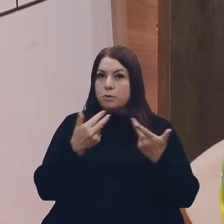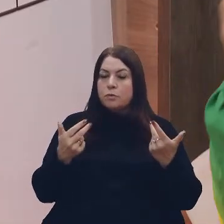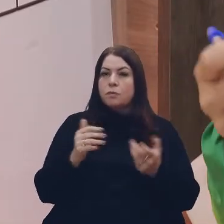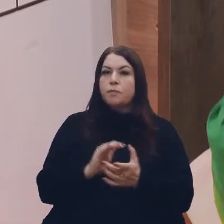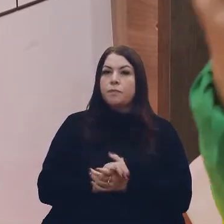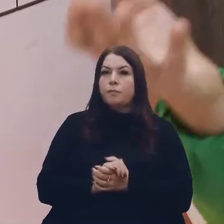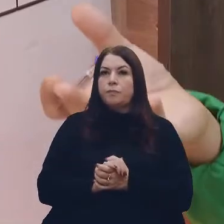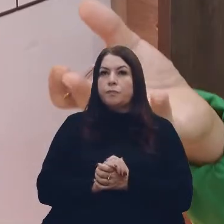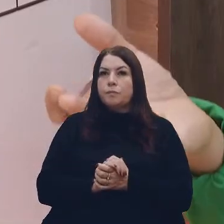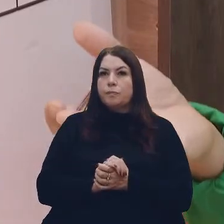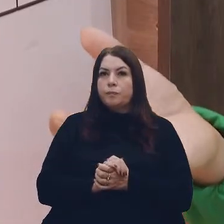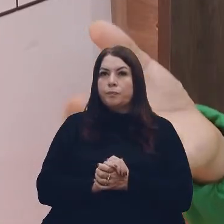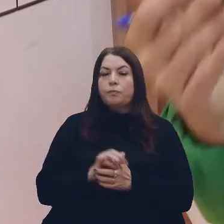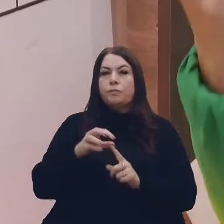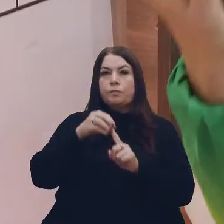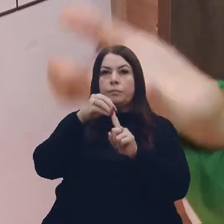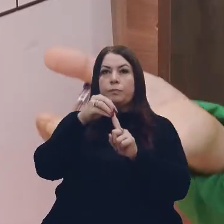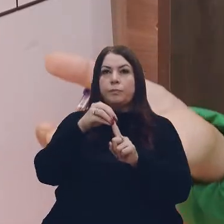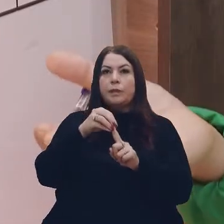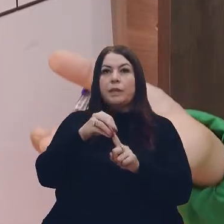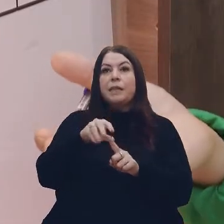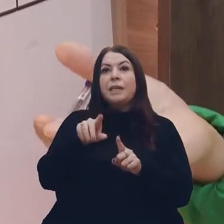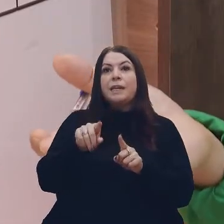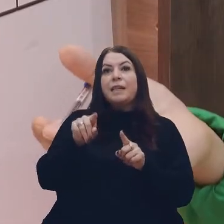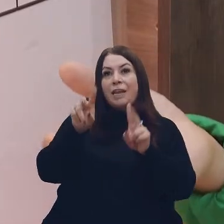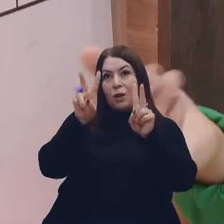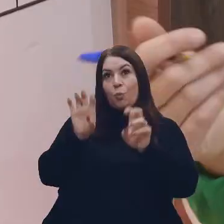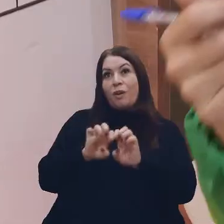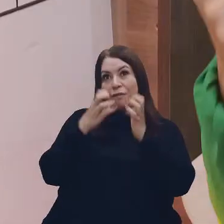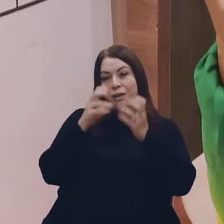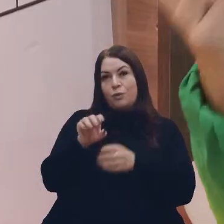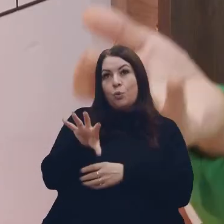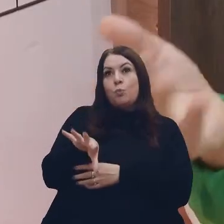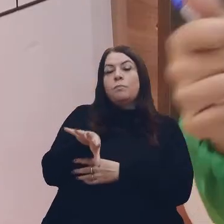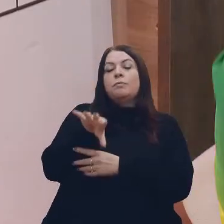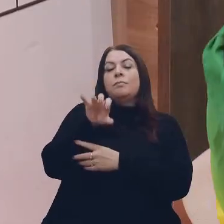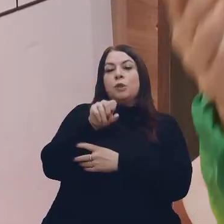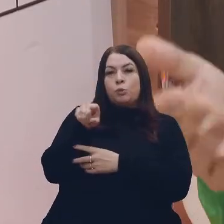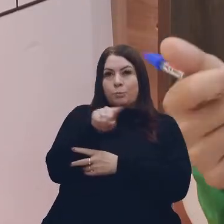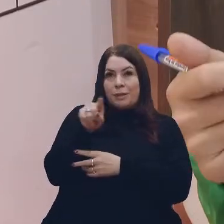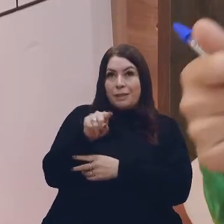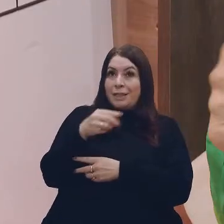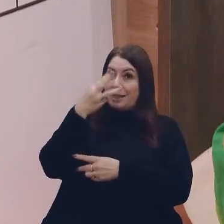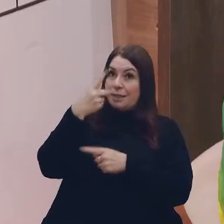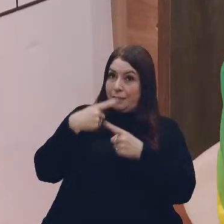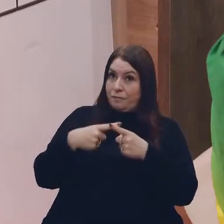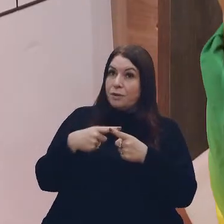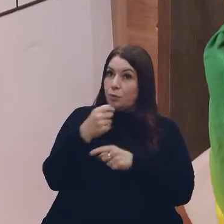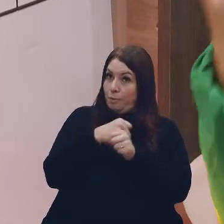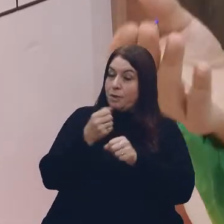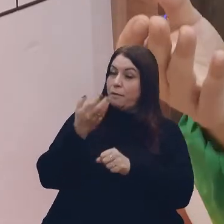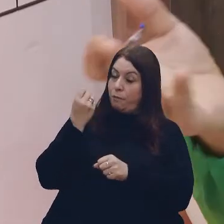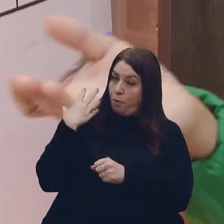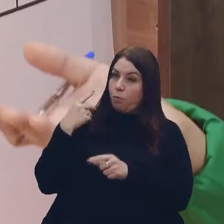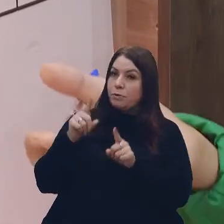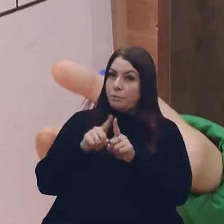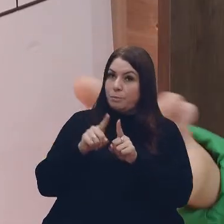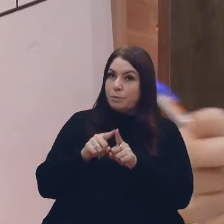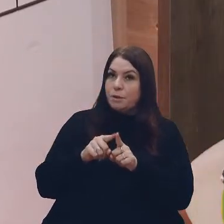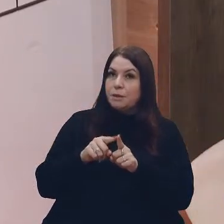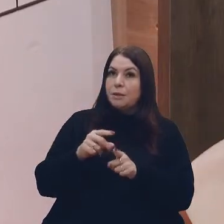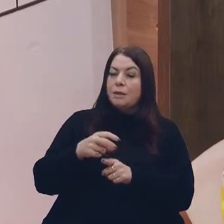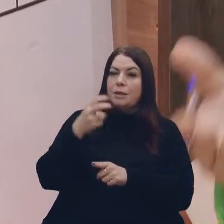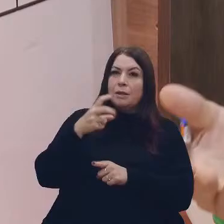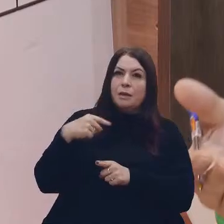coisas, né? E principalmente Suspira, que está na terceira edição, né? O ano passado foi muito bom também. E o quinto